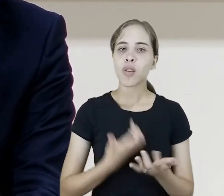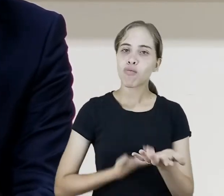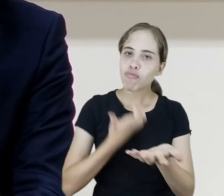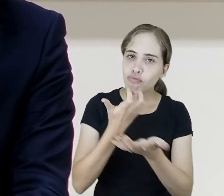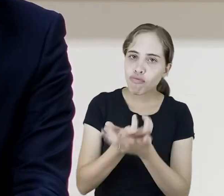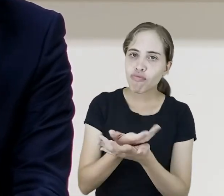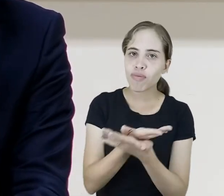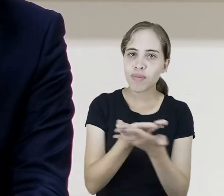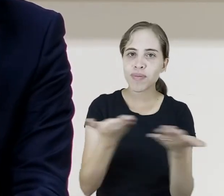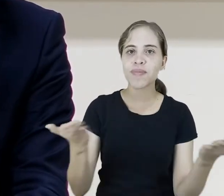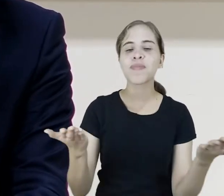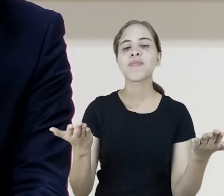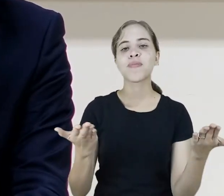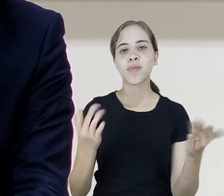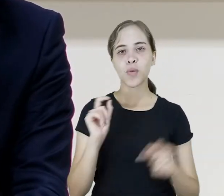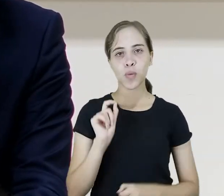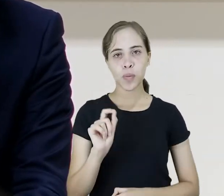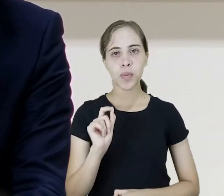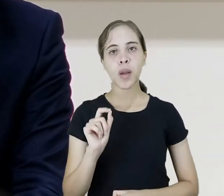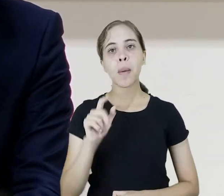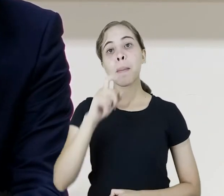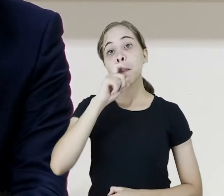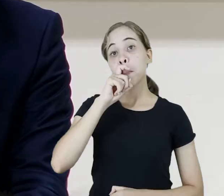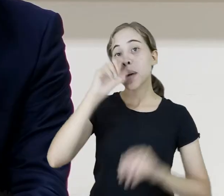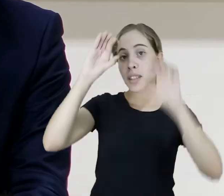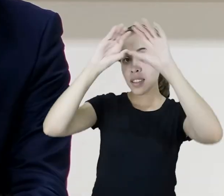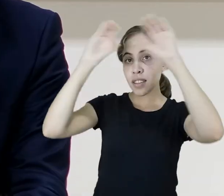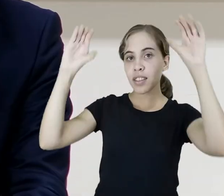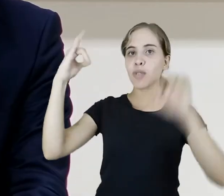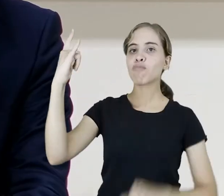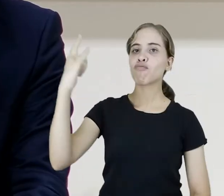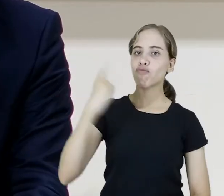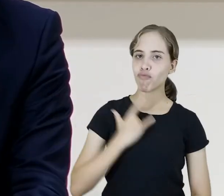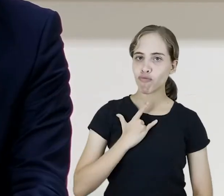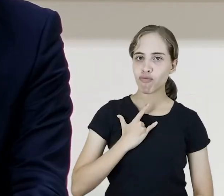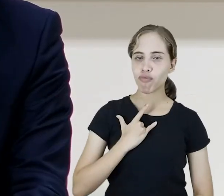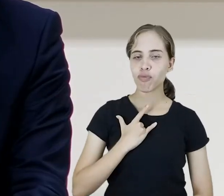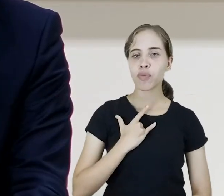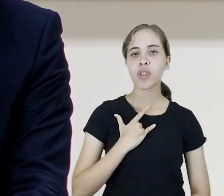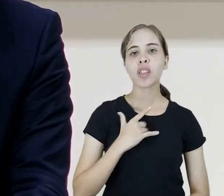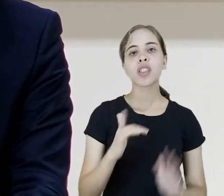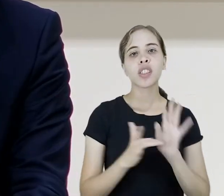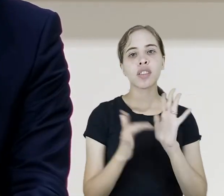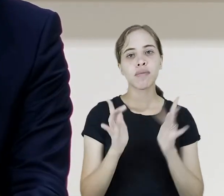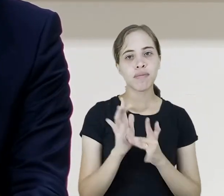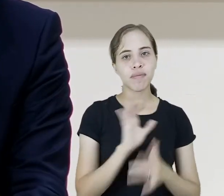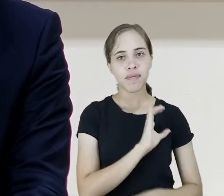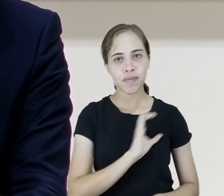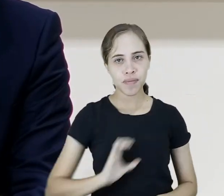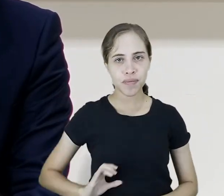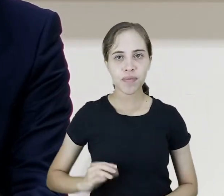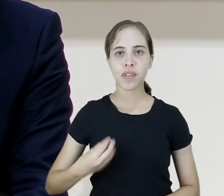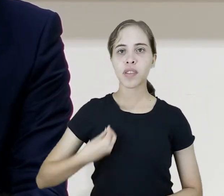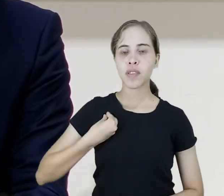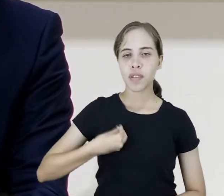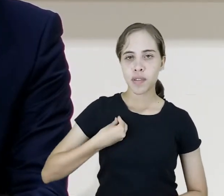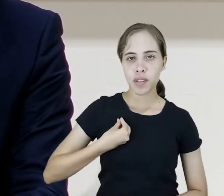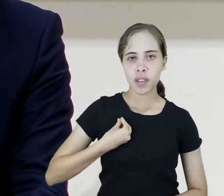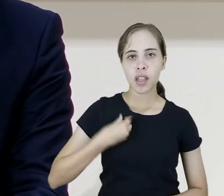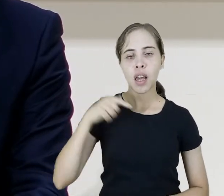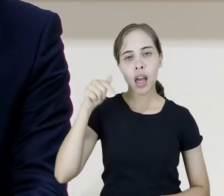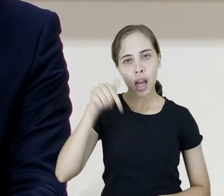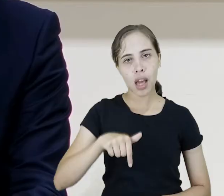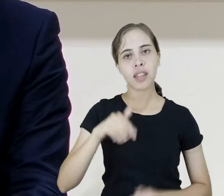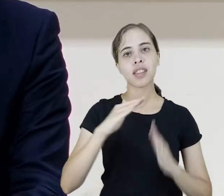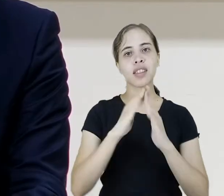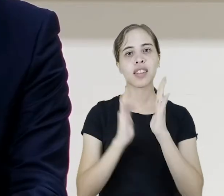testifico que o nosso Pai Celestial nos ama, que Jesus Cristo vive, que esta é a